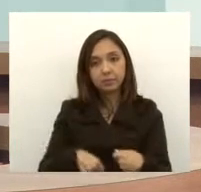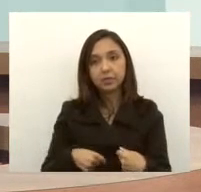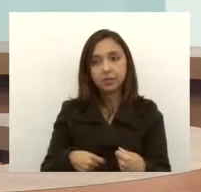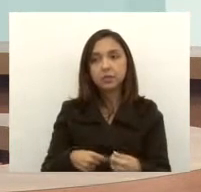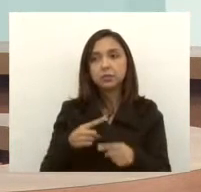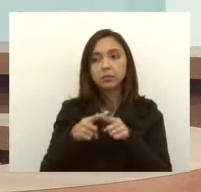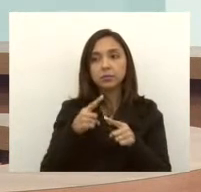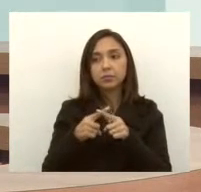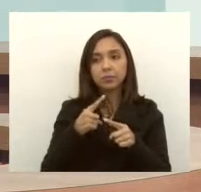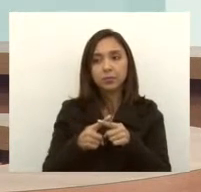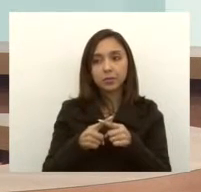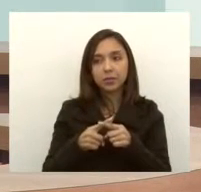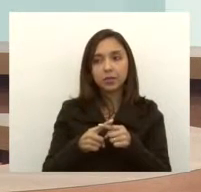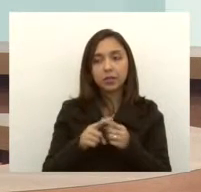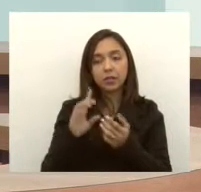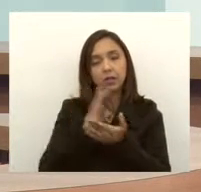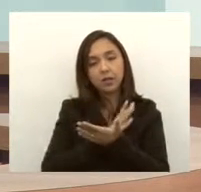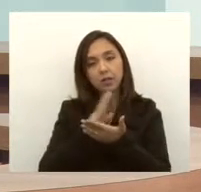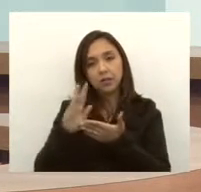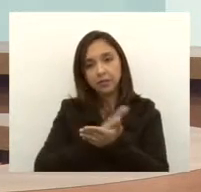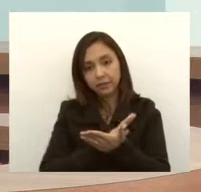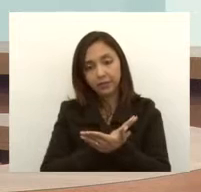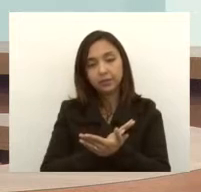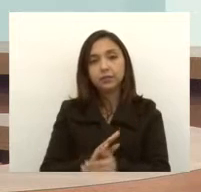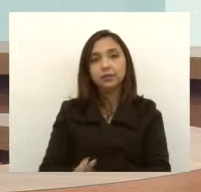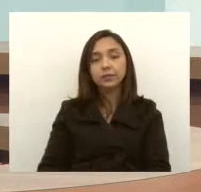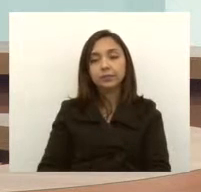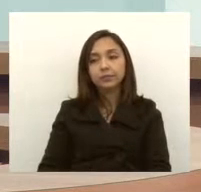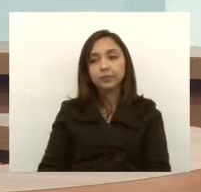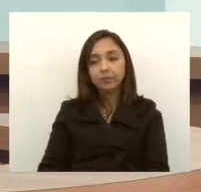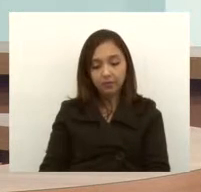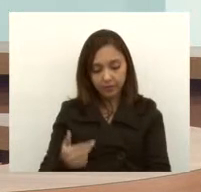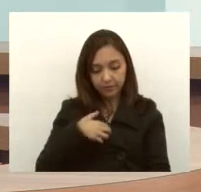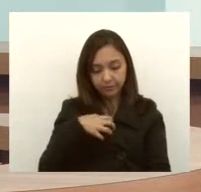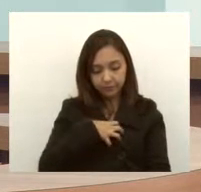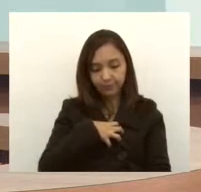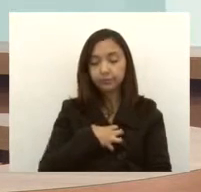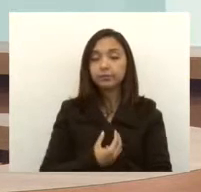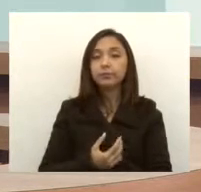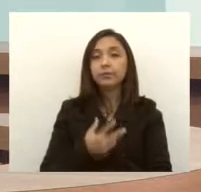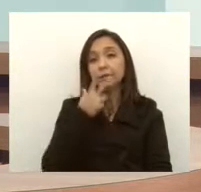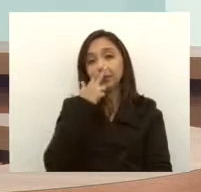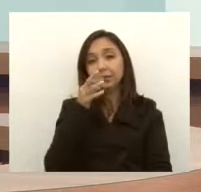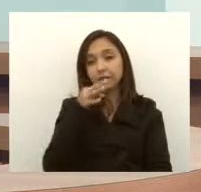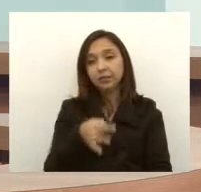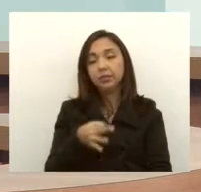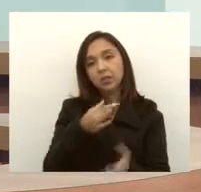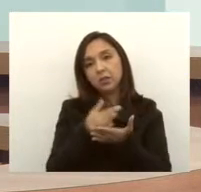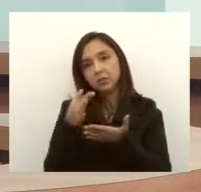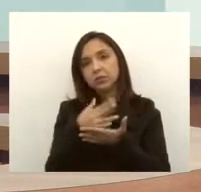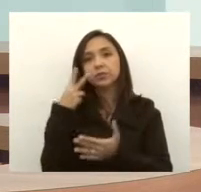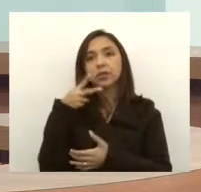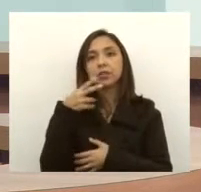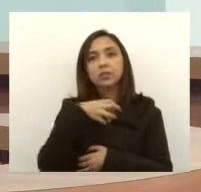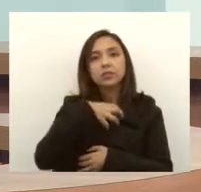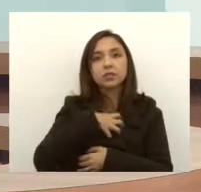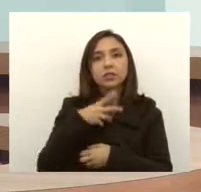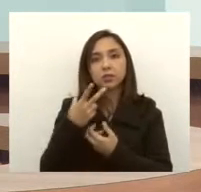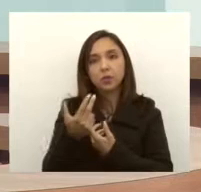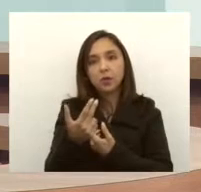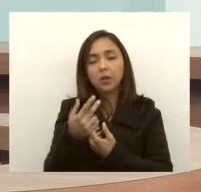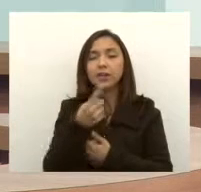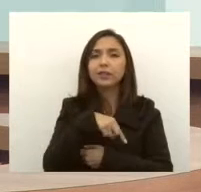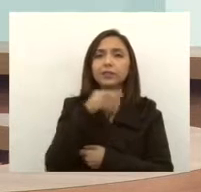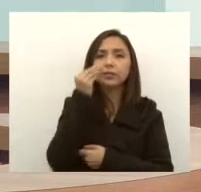Sabe por quê? Às vezes, eu me sinto, eu tenho certeza que alguns vereadores também se sentem assim, a gente